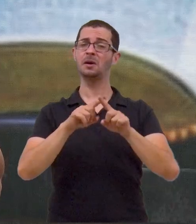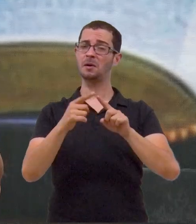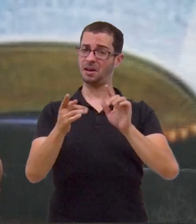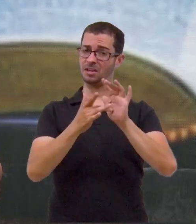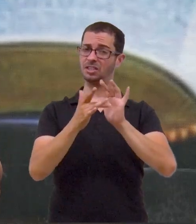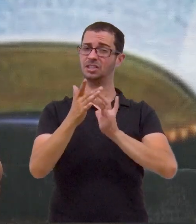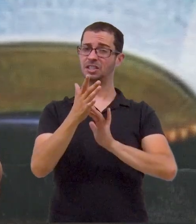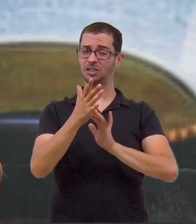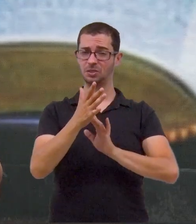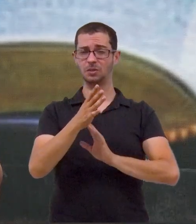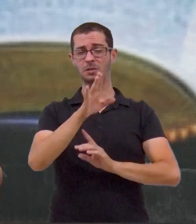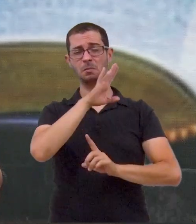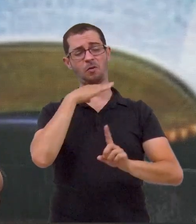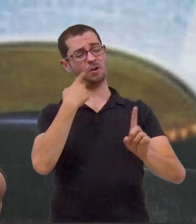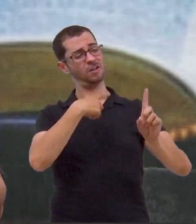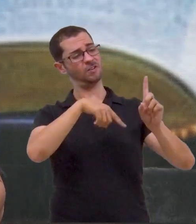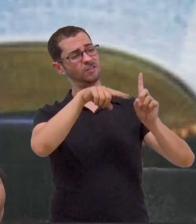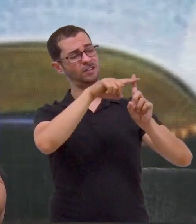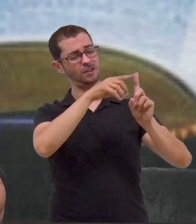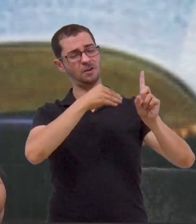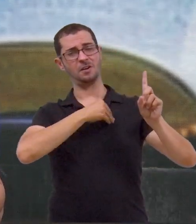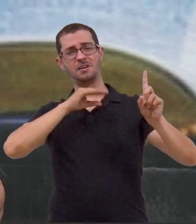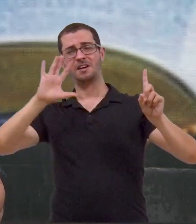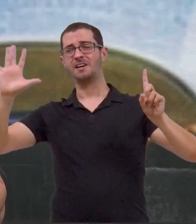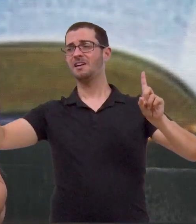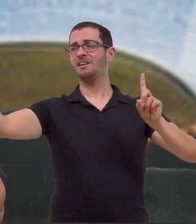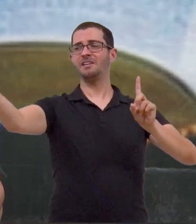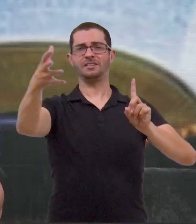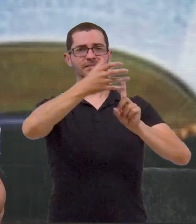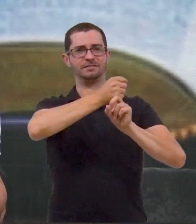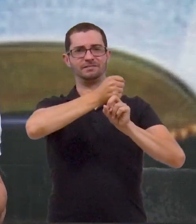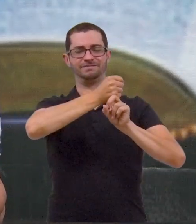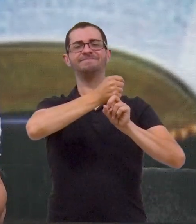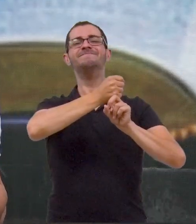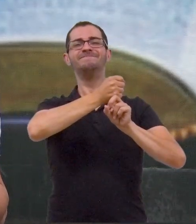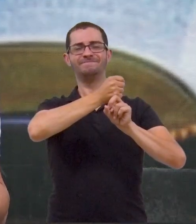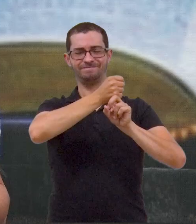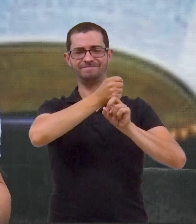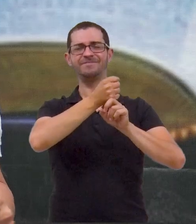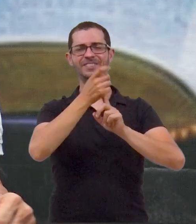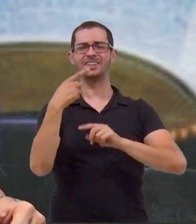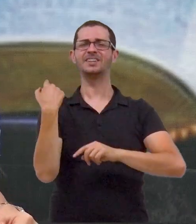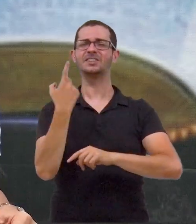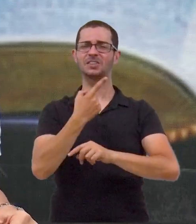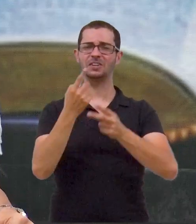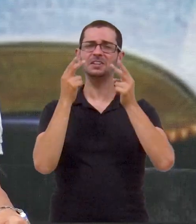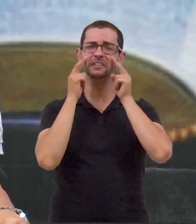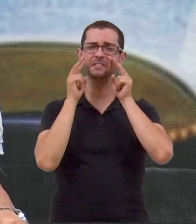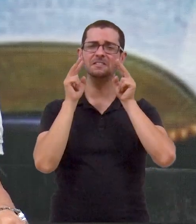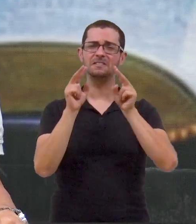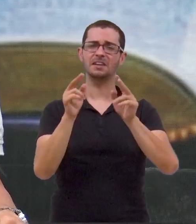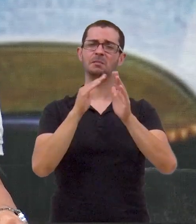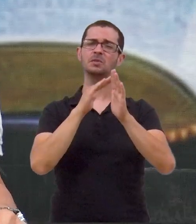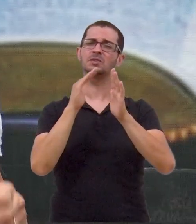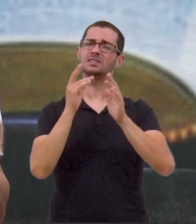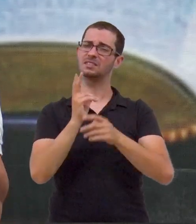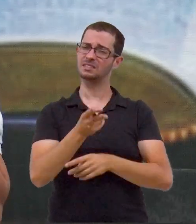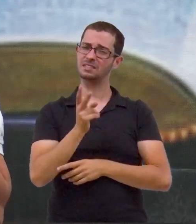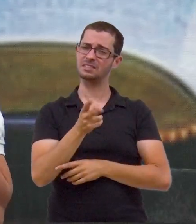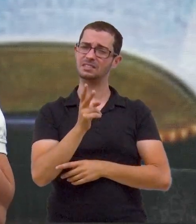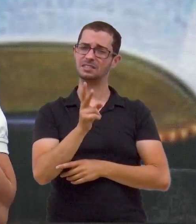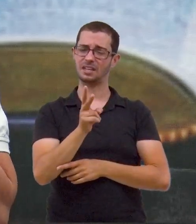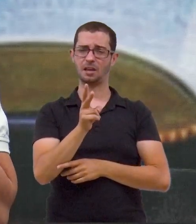nossa morte. E ele diz assim, vemos todavia aquele.